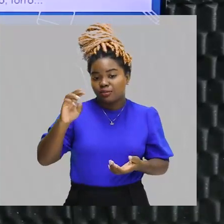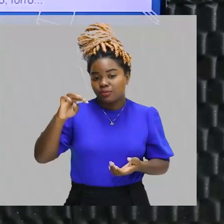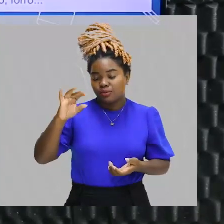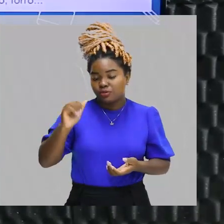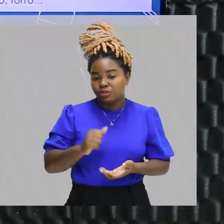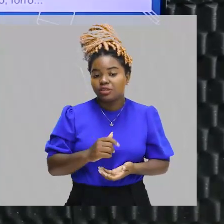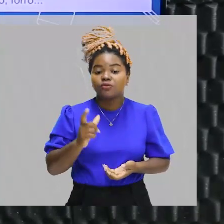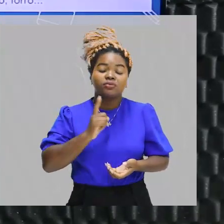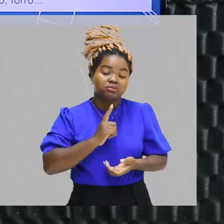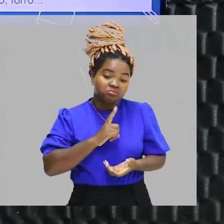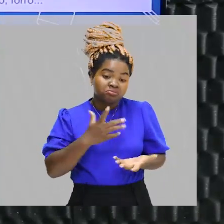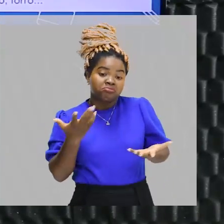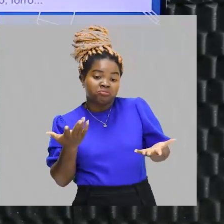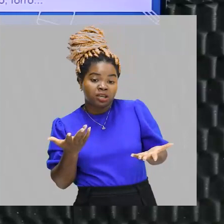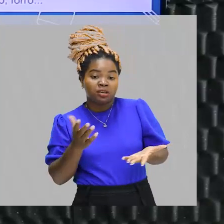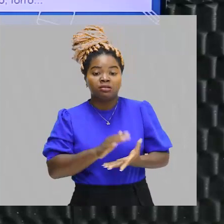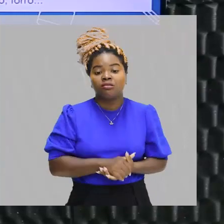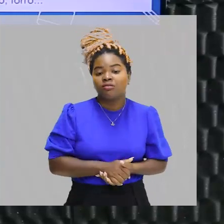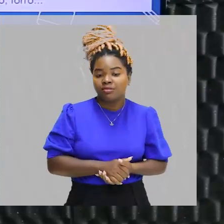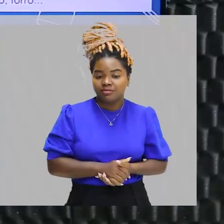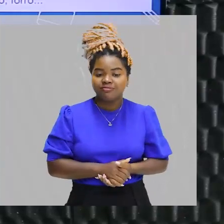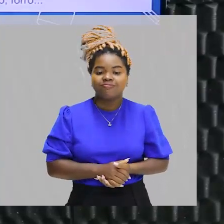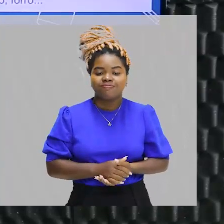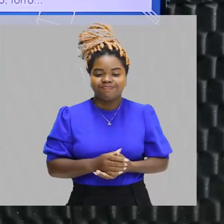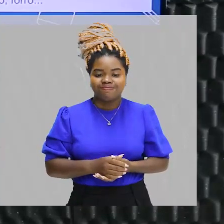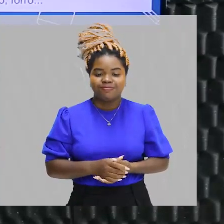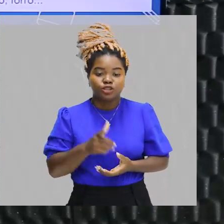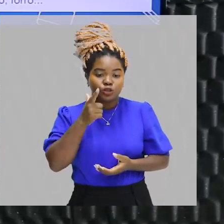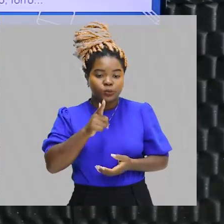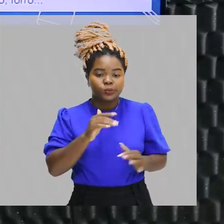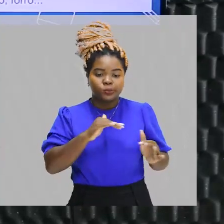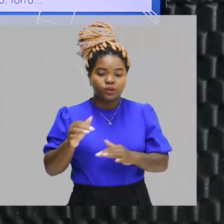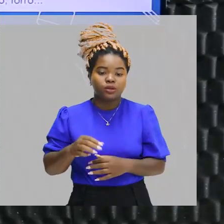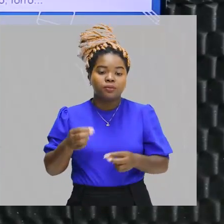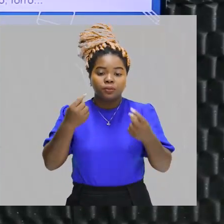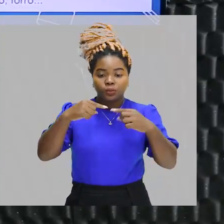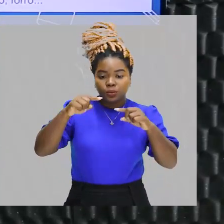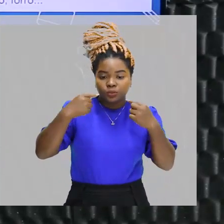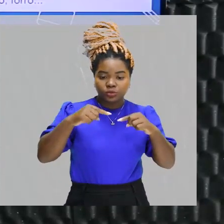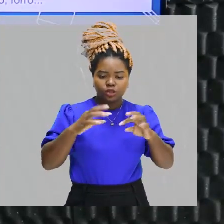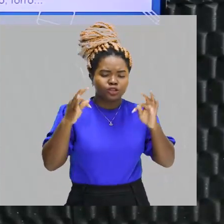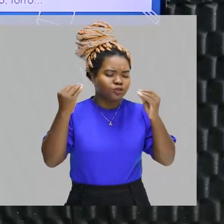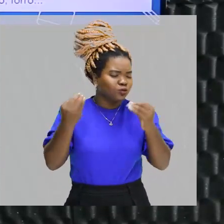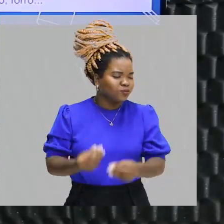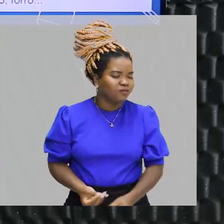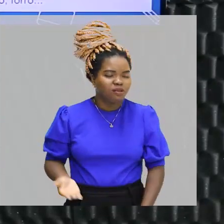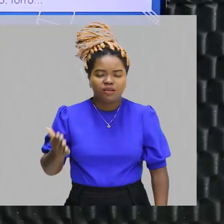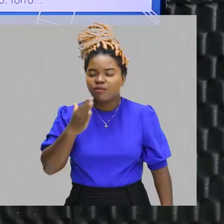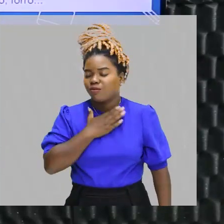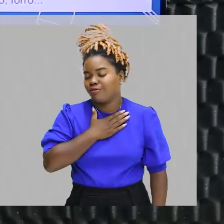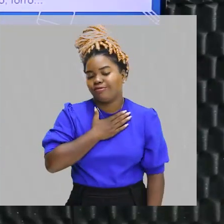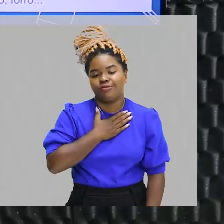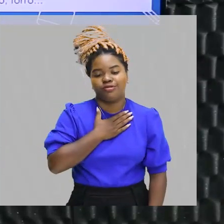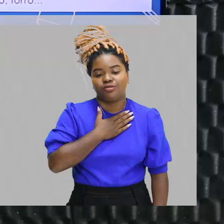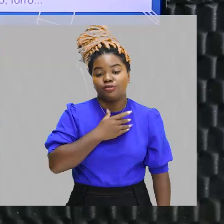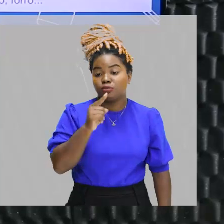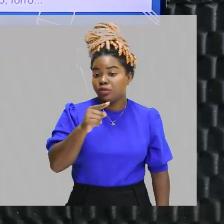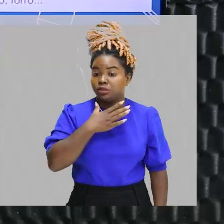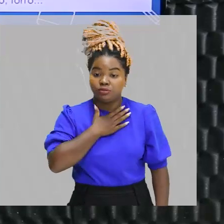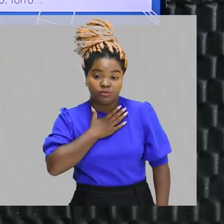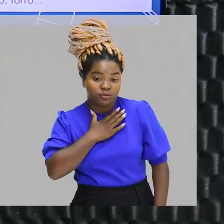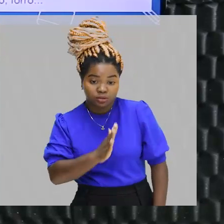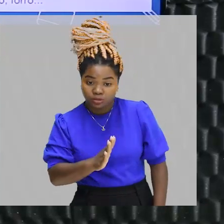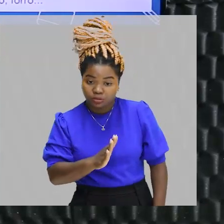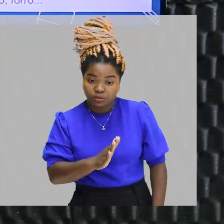você consegue agradavelmente ouvir uma música. Música, todo mundo gosta de música. O que você pode não gostar é de um